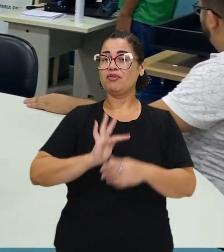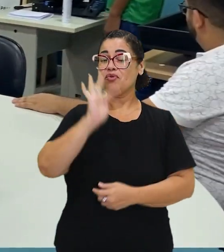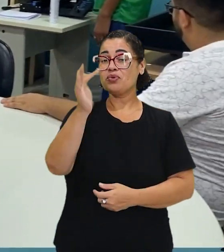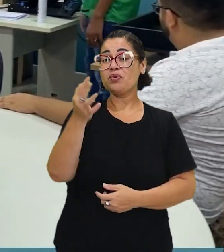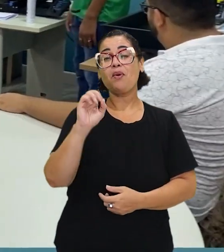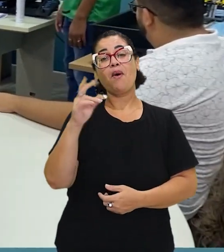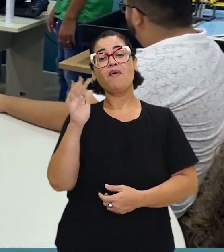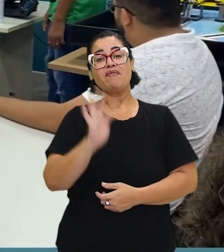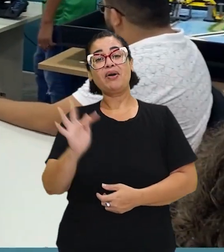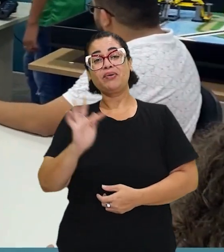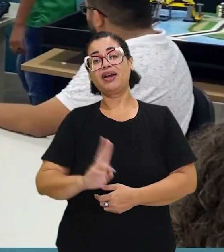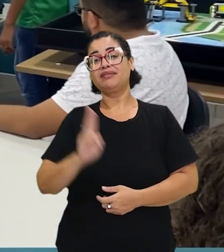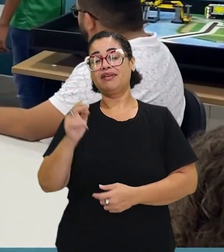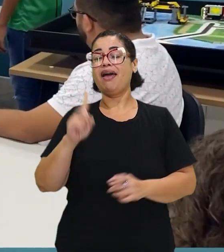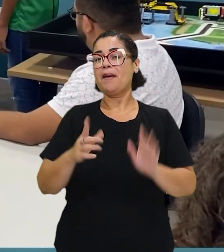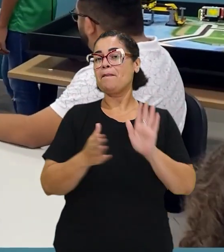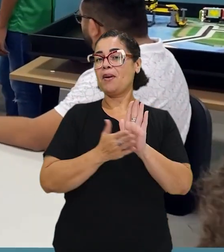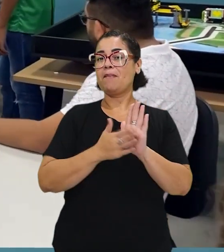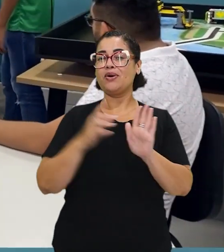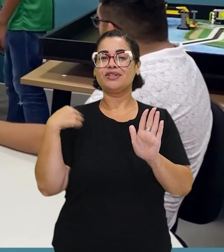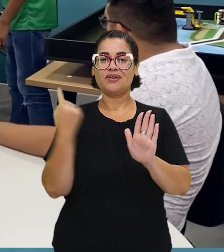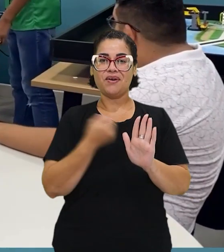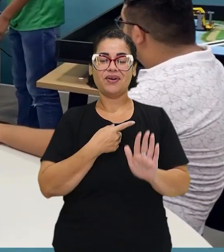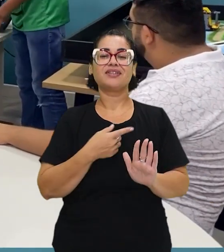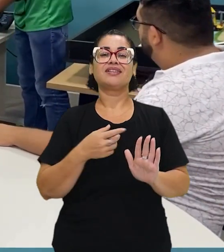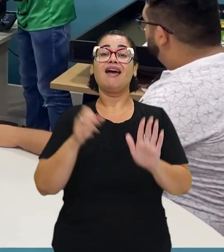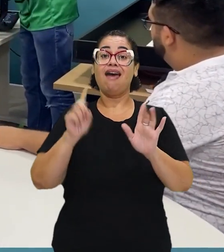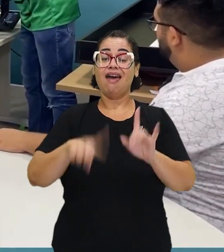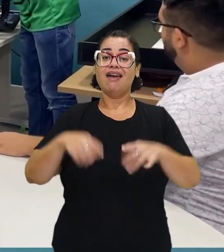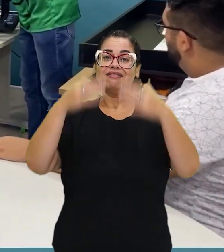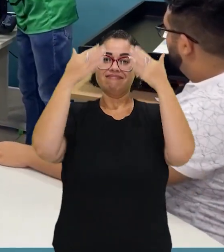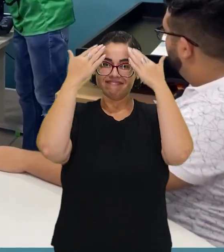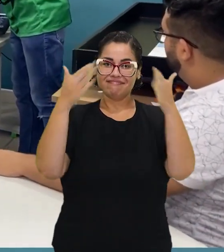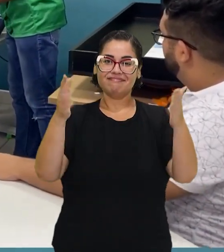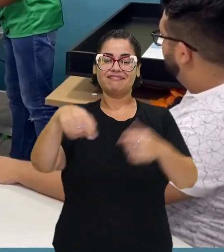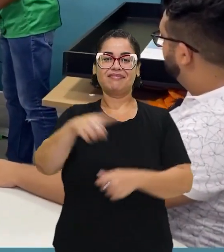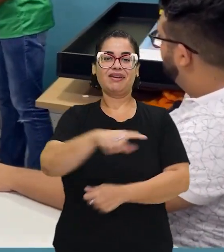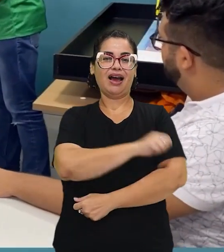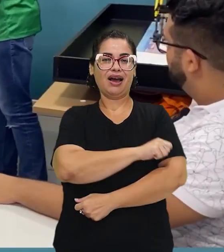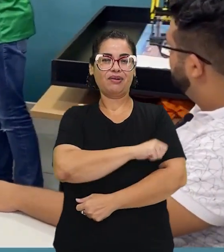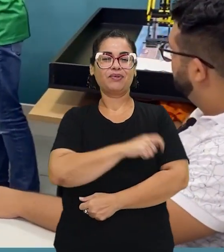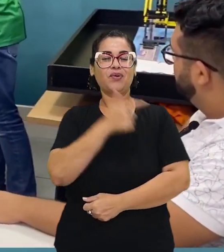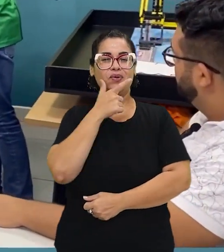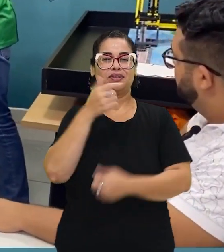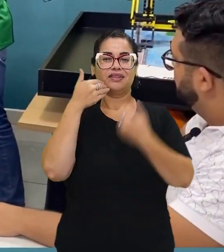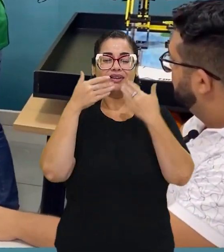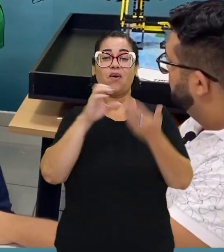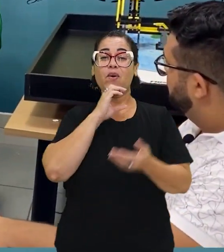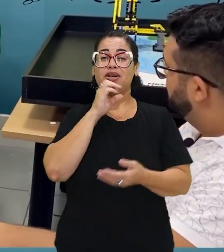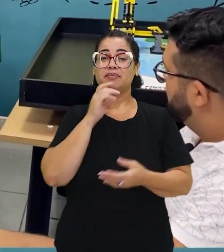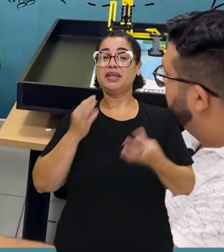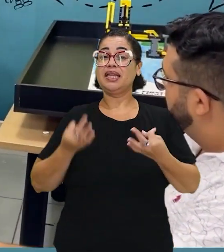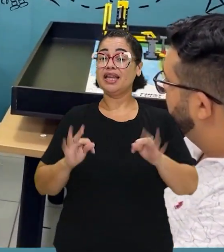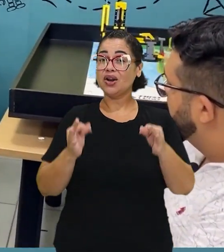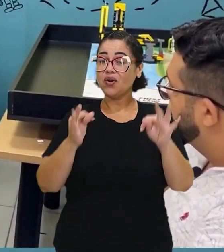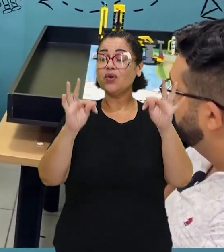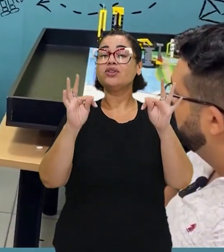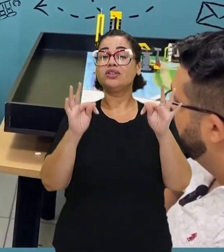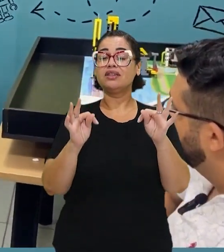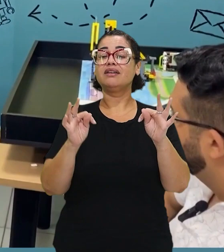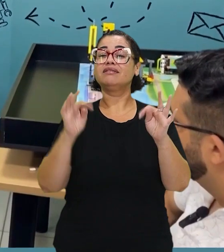universidade. Essa é a nossa proposta. É abrir a mente do aluno com a linha de conhecimento e tecnologia